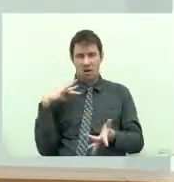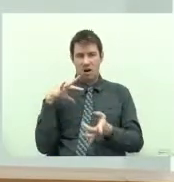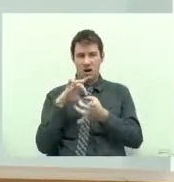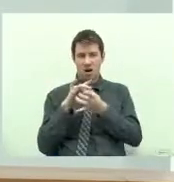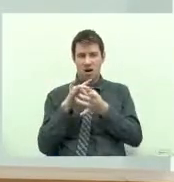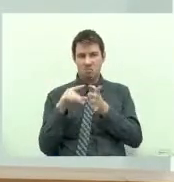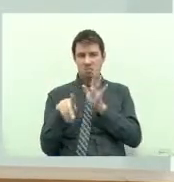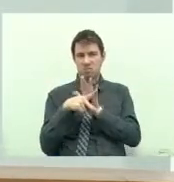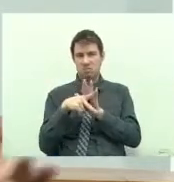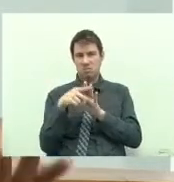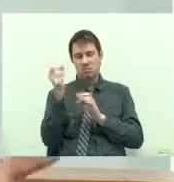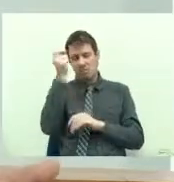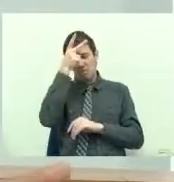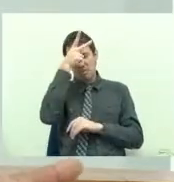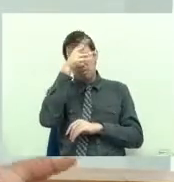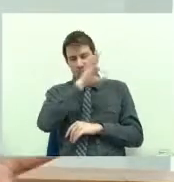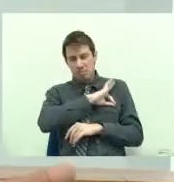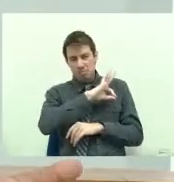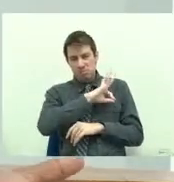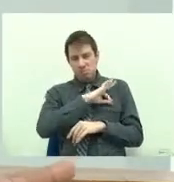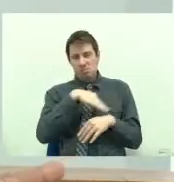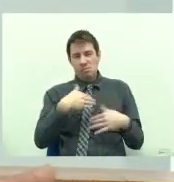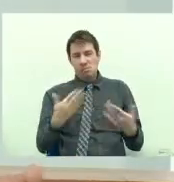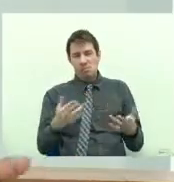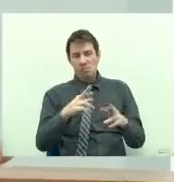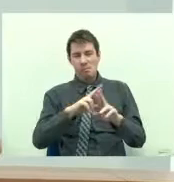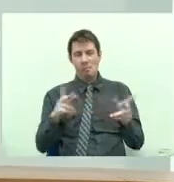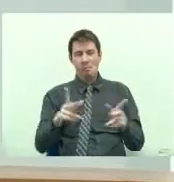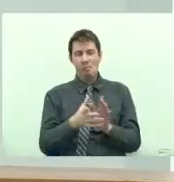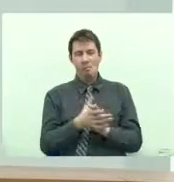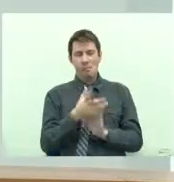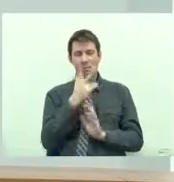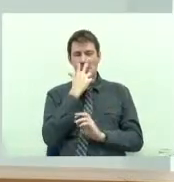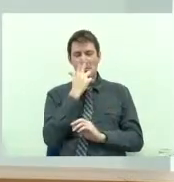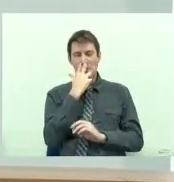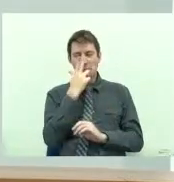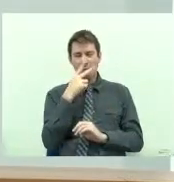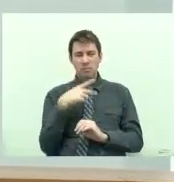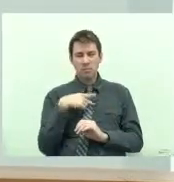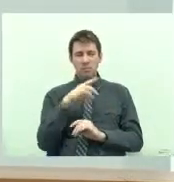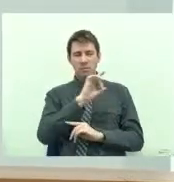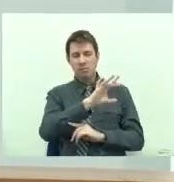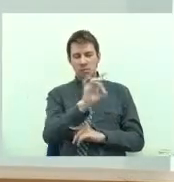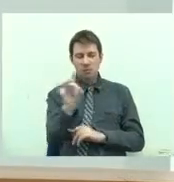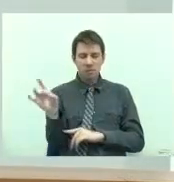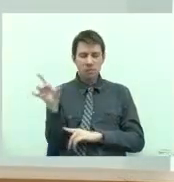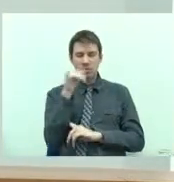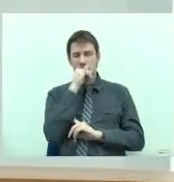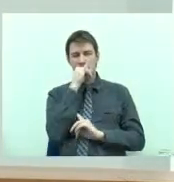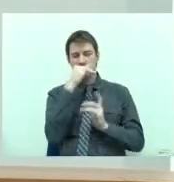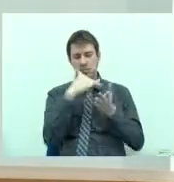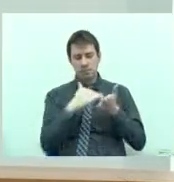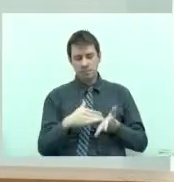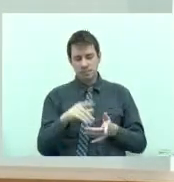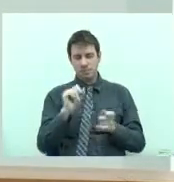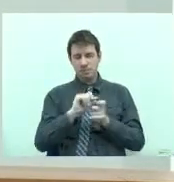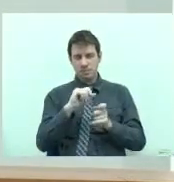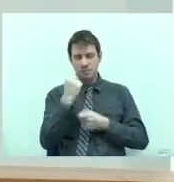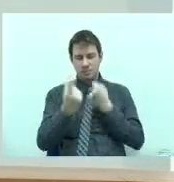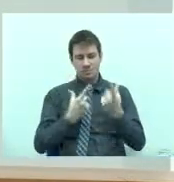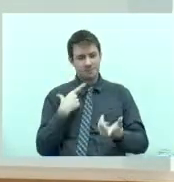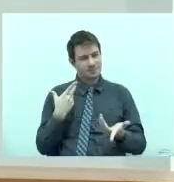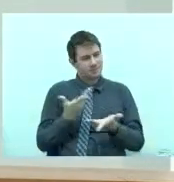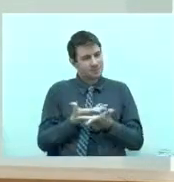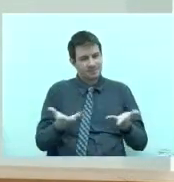Laércio. Cada secretaria está funcionando como uma prefeitura no município de Guarulhos, cada secretário faz o que quer, e o prefeito